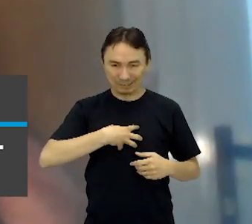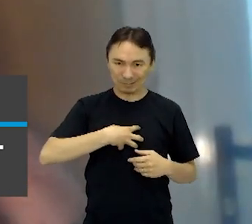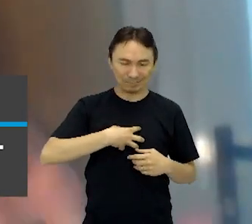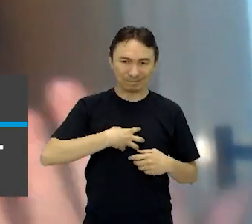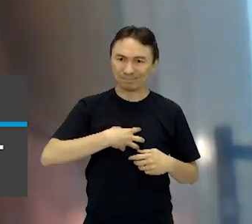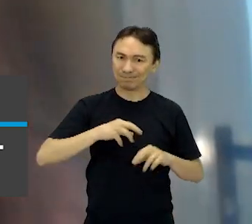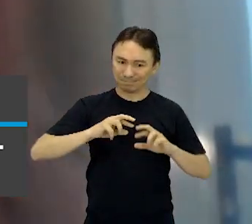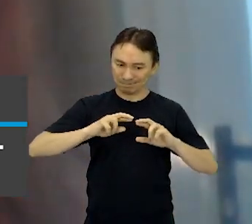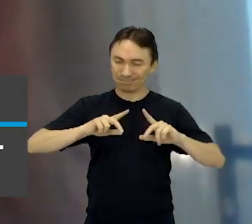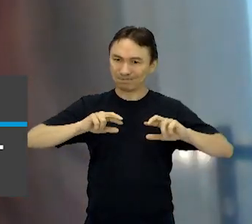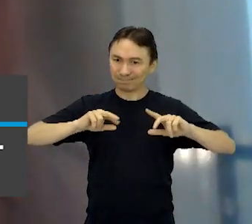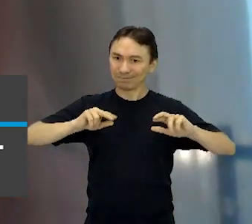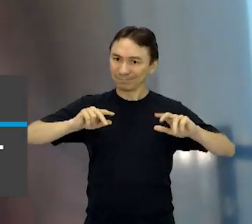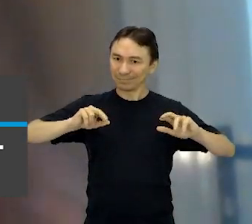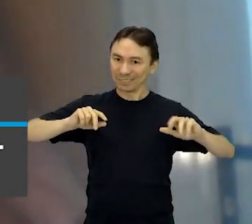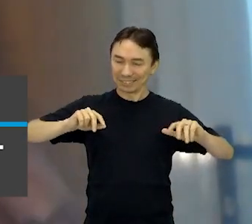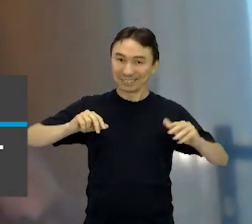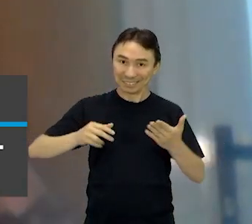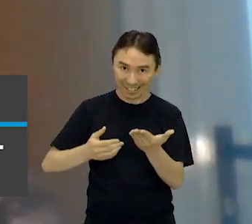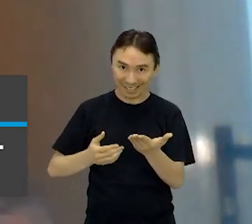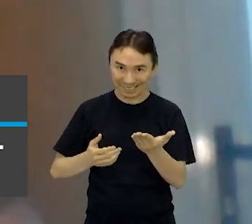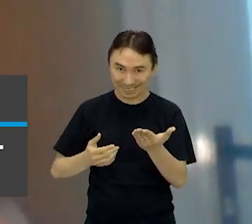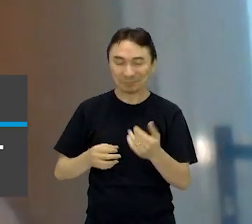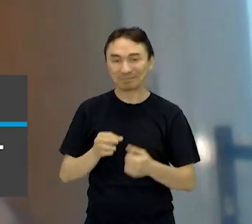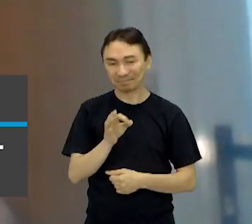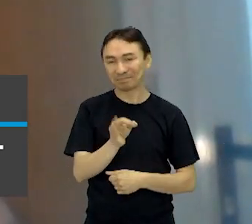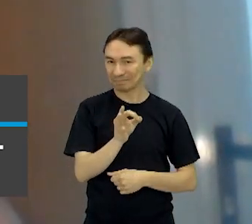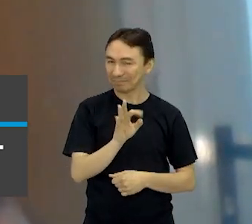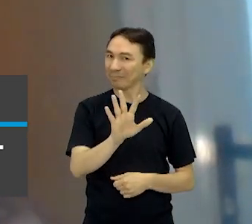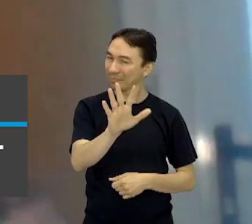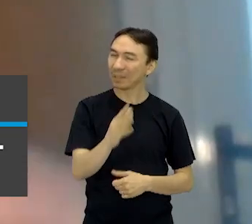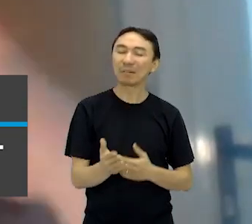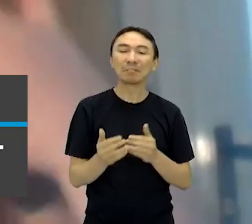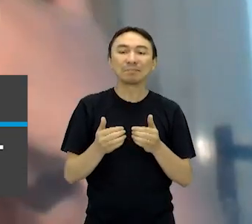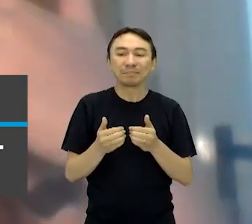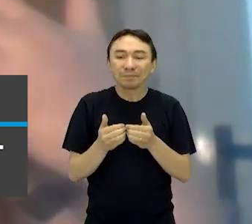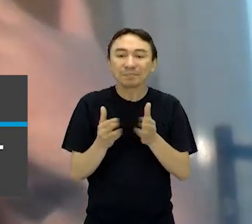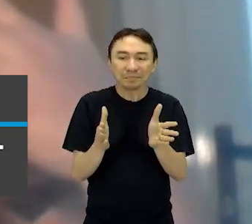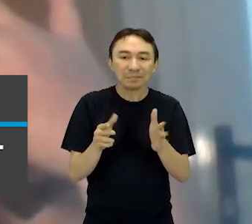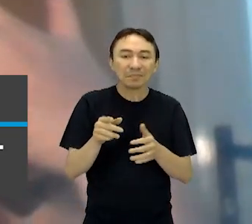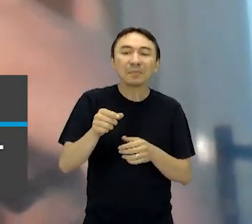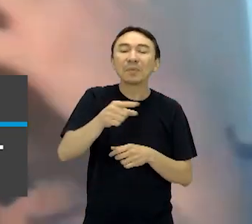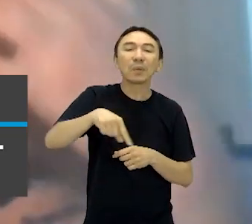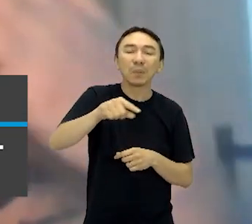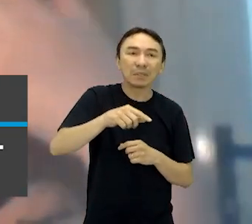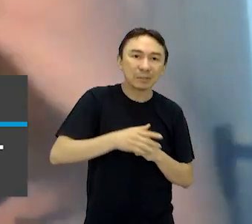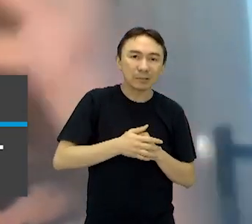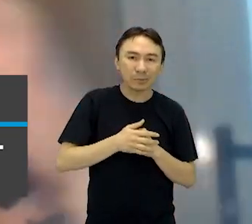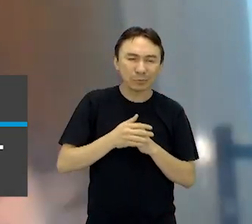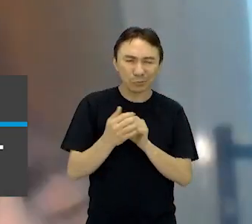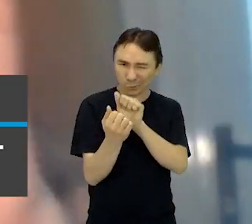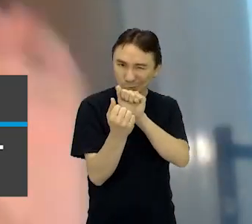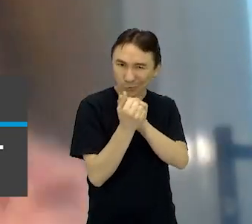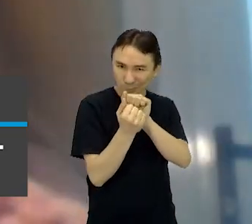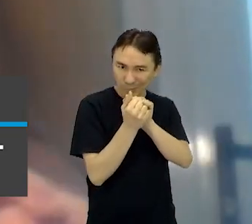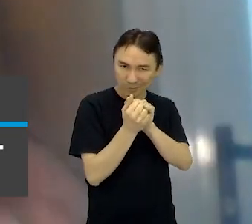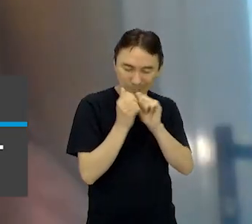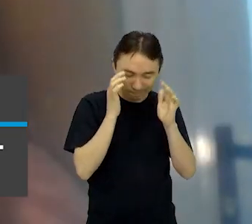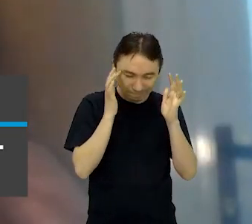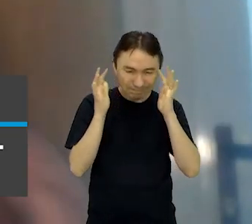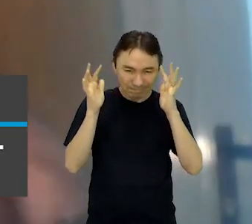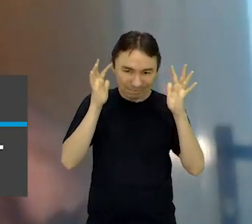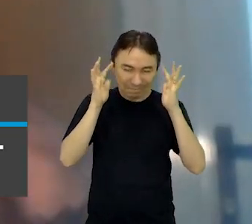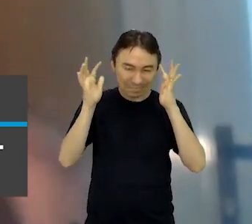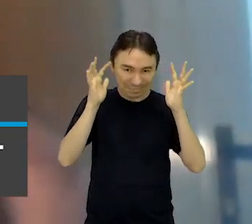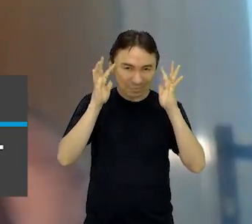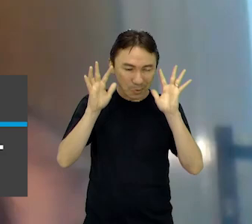gente. E aí, eu quero que a gente comece, então, a pensar juntos, refletir, compartilhar